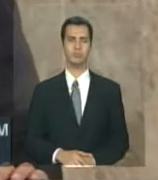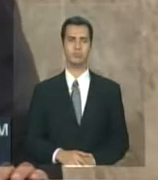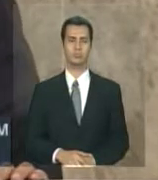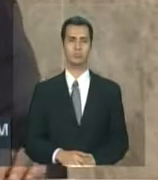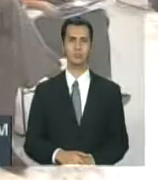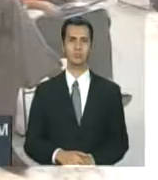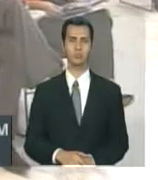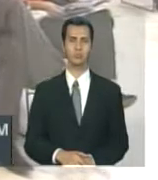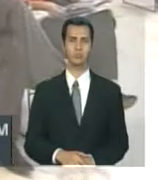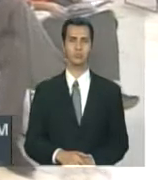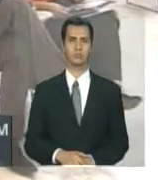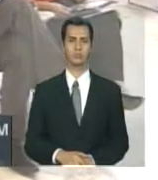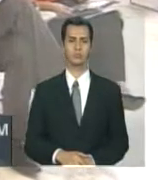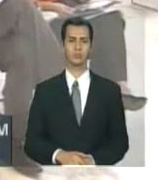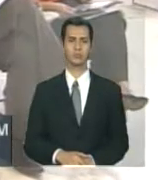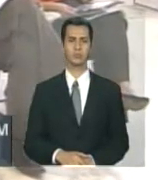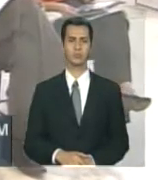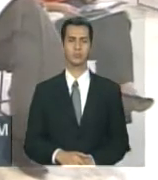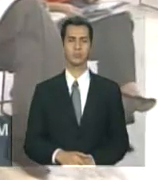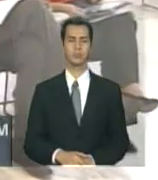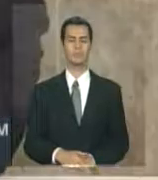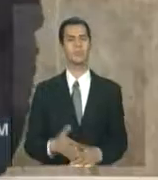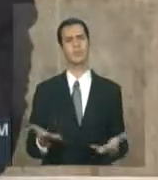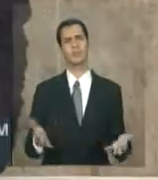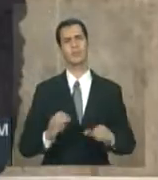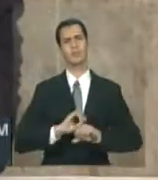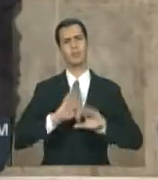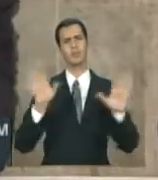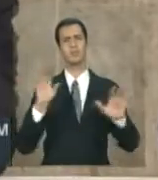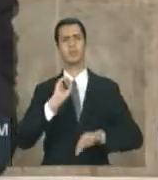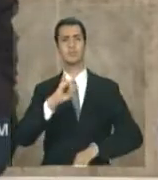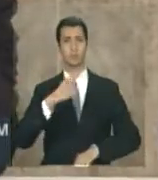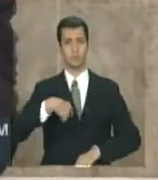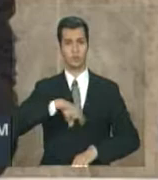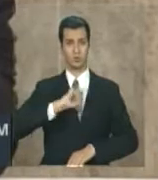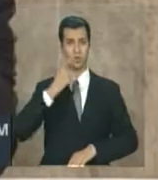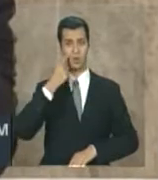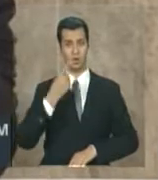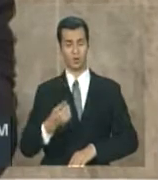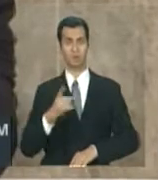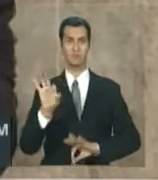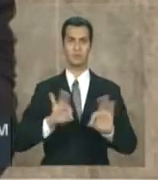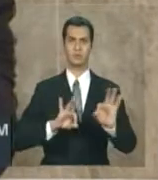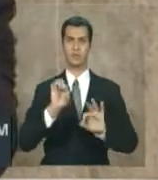Da produção. Claro que isso, se nós olharmos no plano nacional, isso diminui.